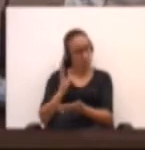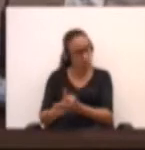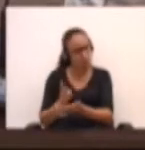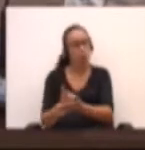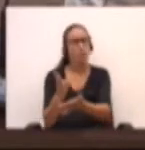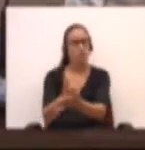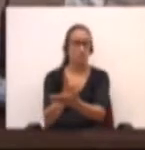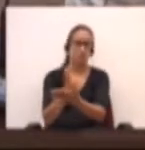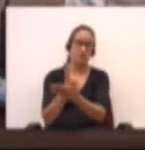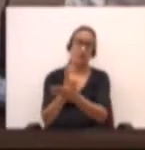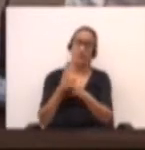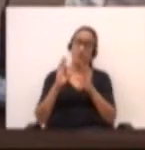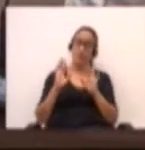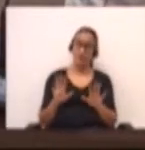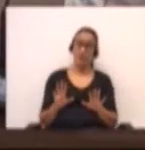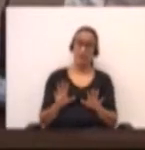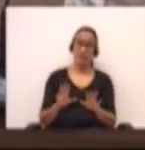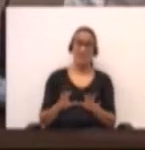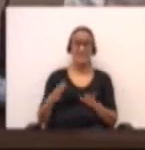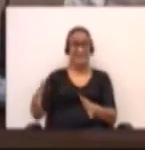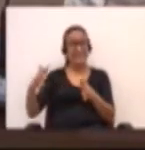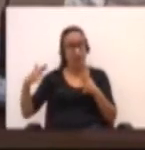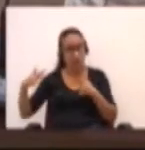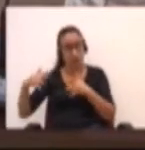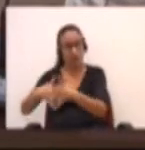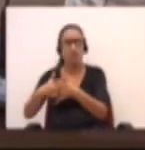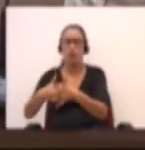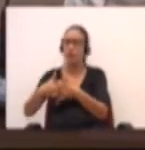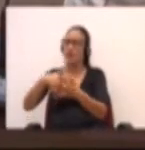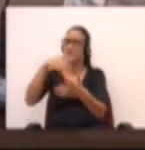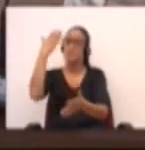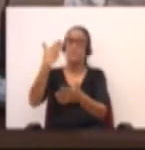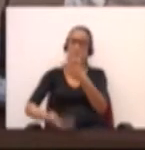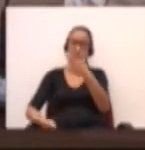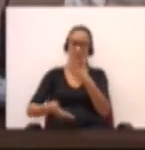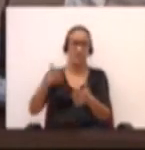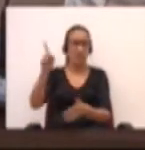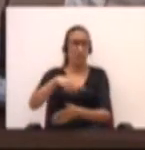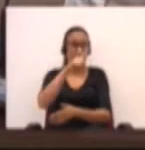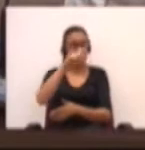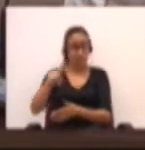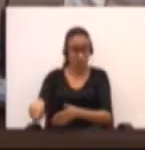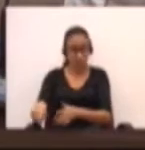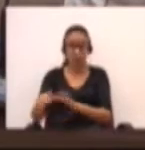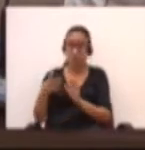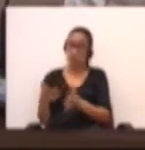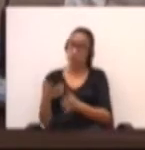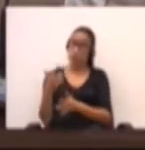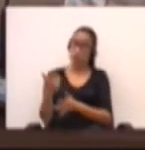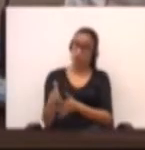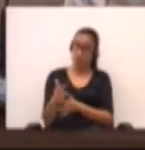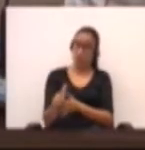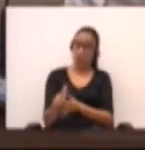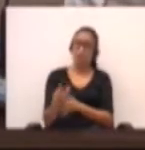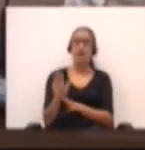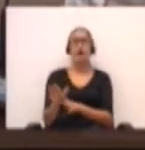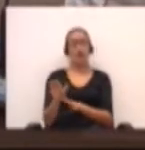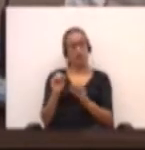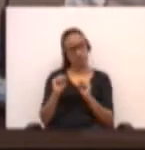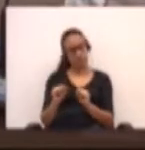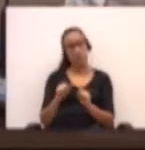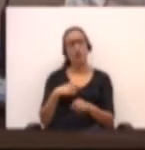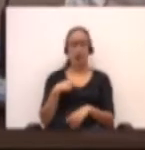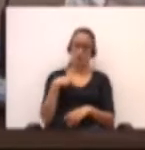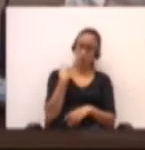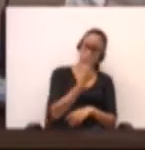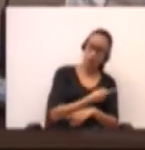desde que, se houvesse algum impedimento ou alguma quebra de serviço, ou um serviço não realizado, ou deixar de ser realizado, aí